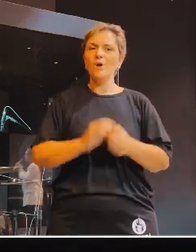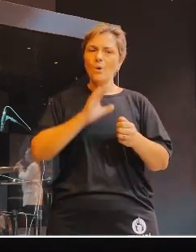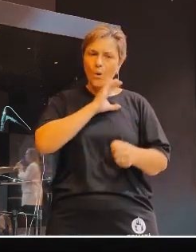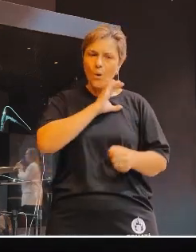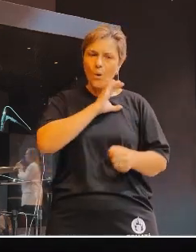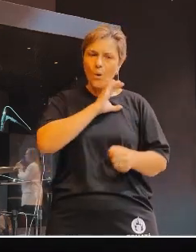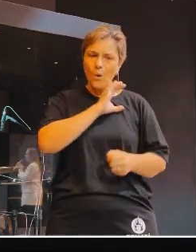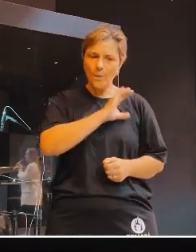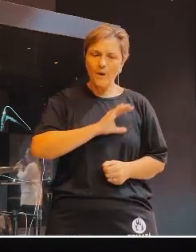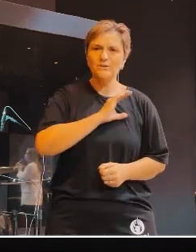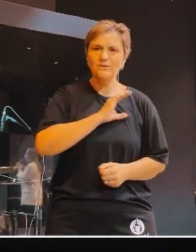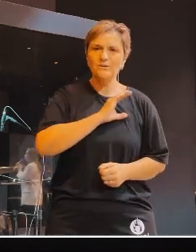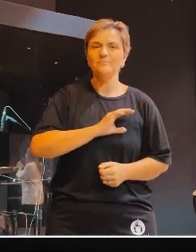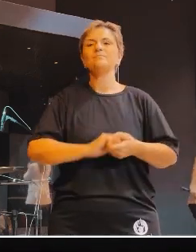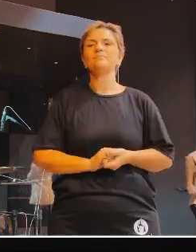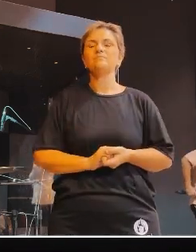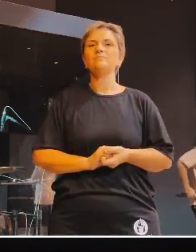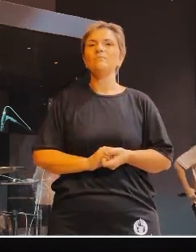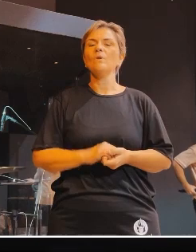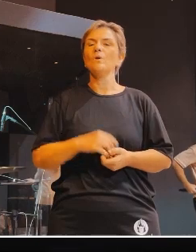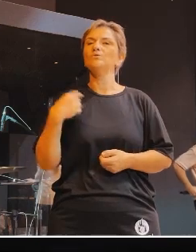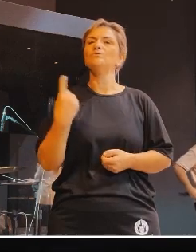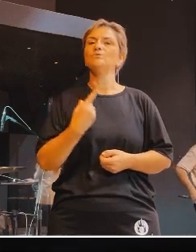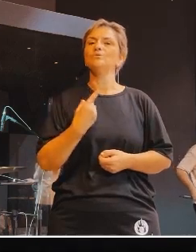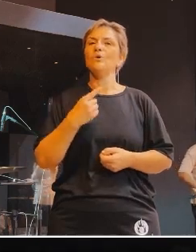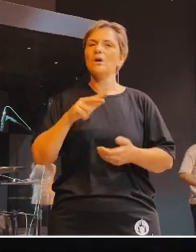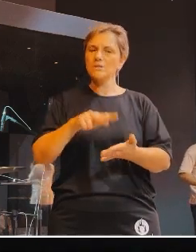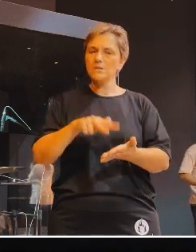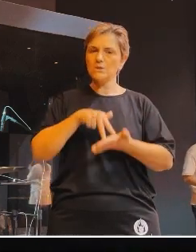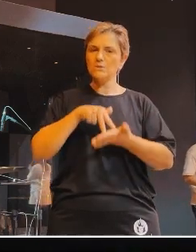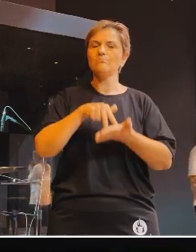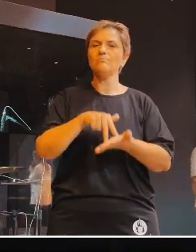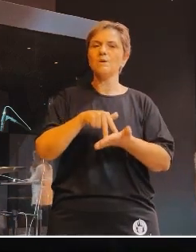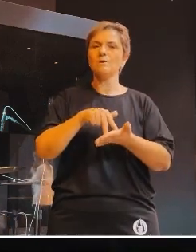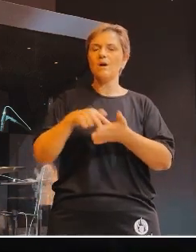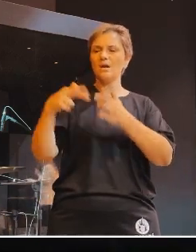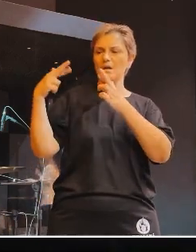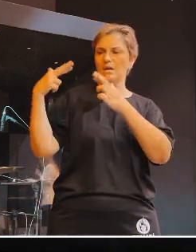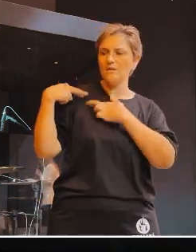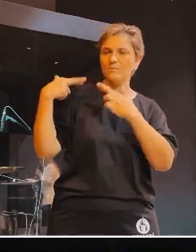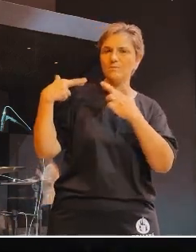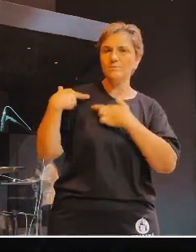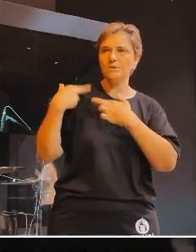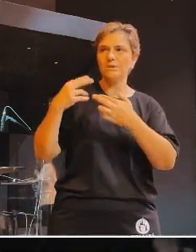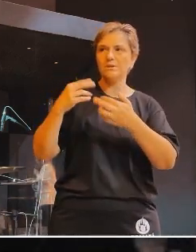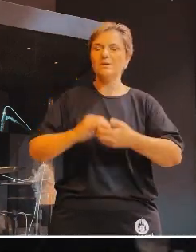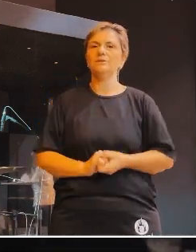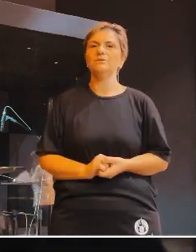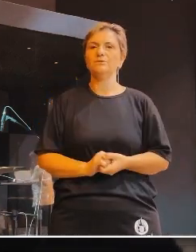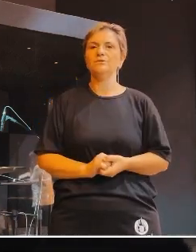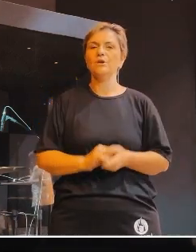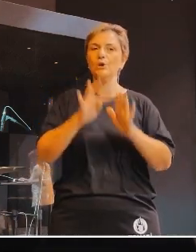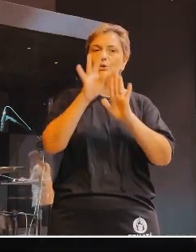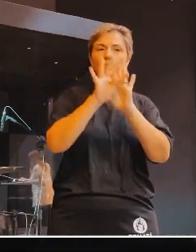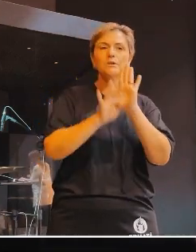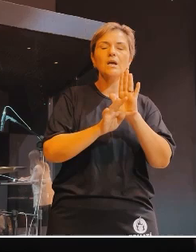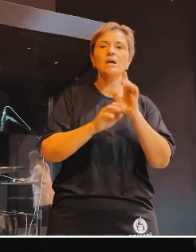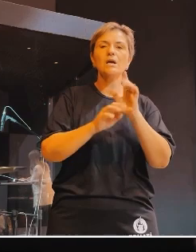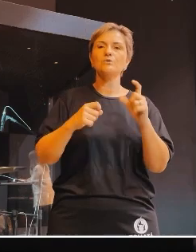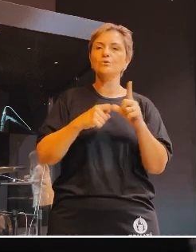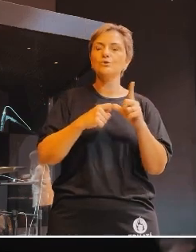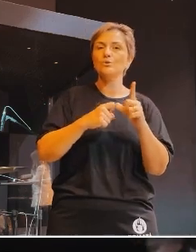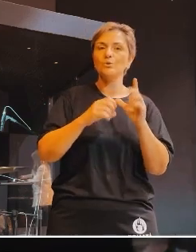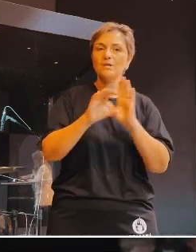compassiva, quando nós assumimos a responsabilidade. E no texto de Lucas,